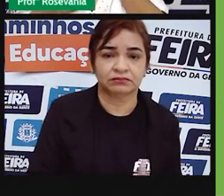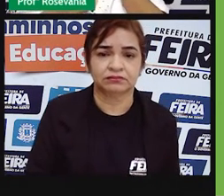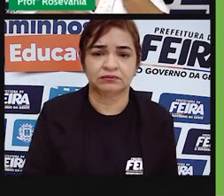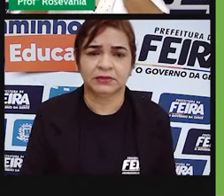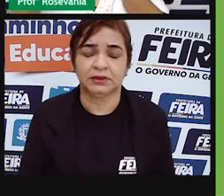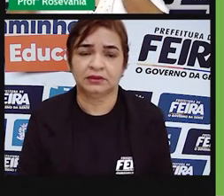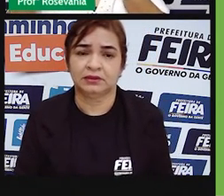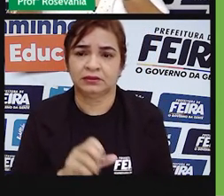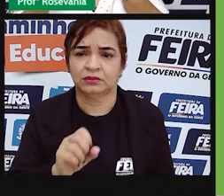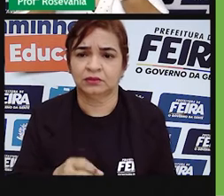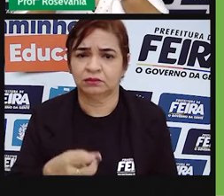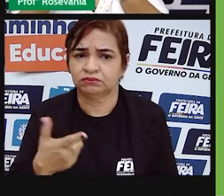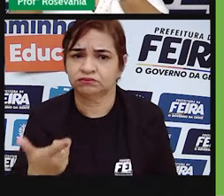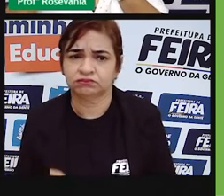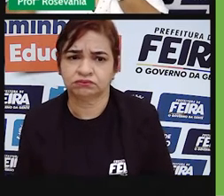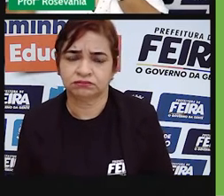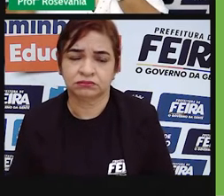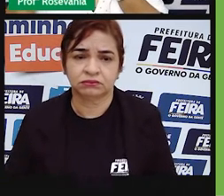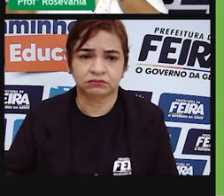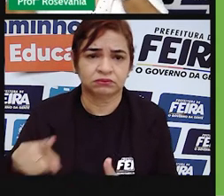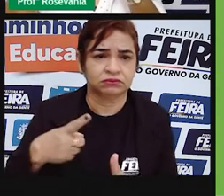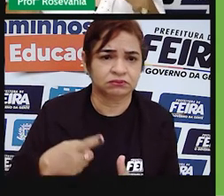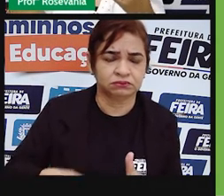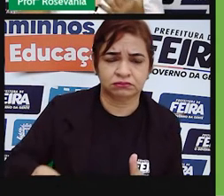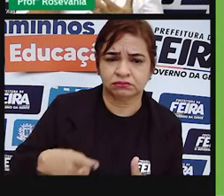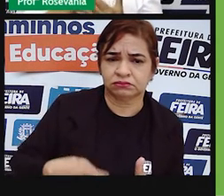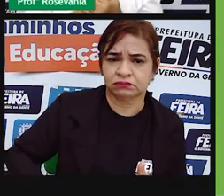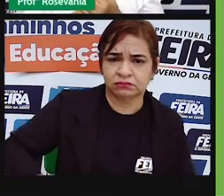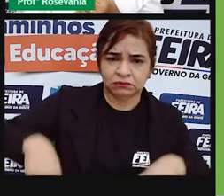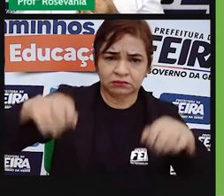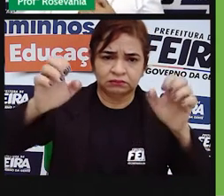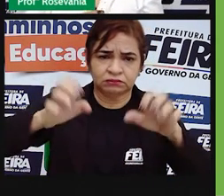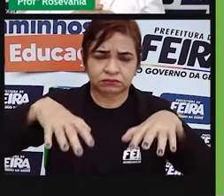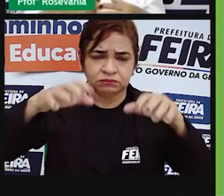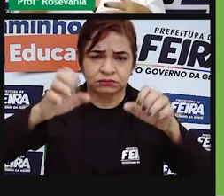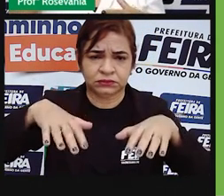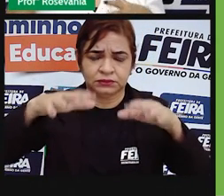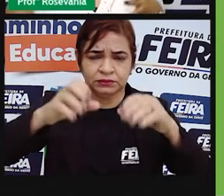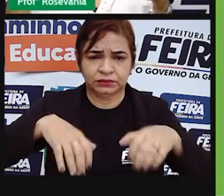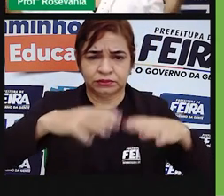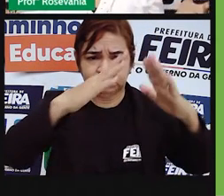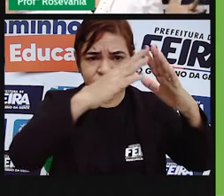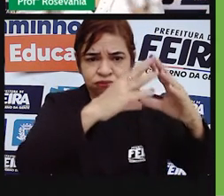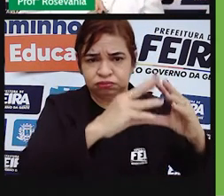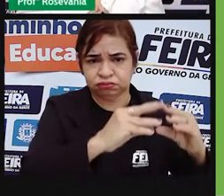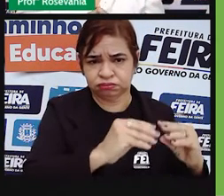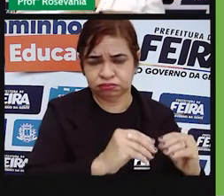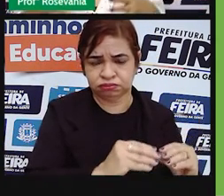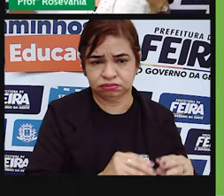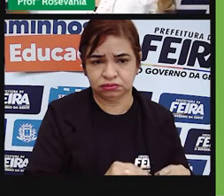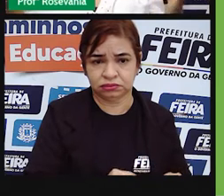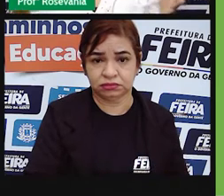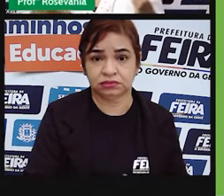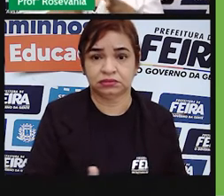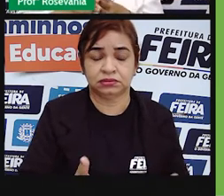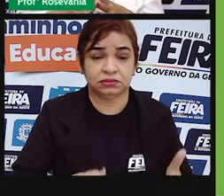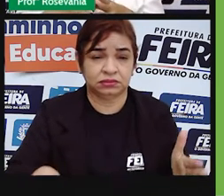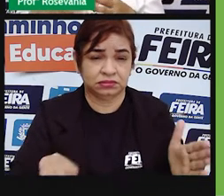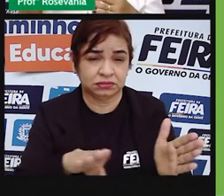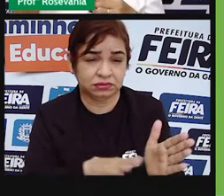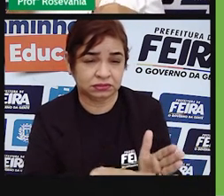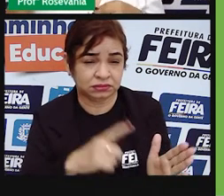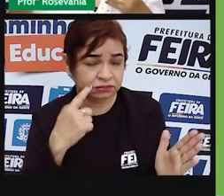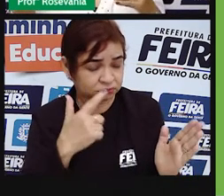escala Richter, os desastres, né, com a questão de casas, né, desabando, rachadura